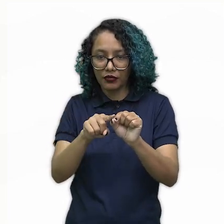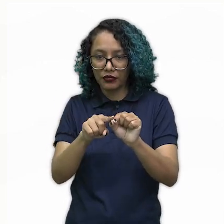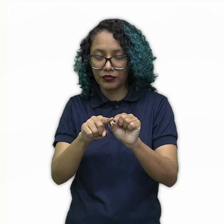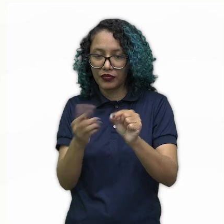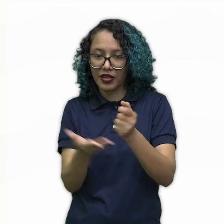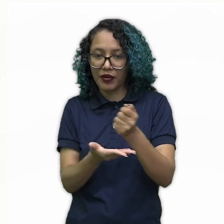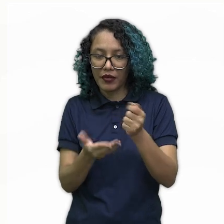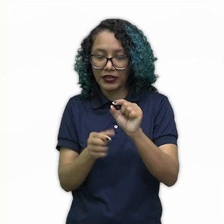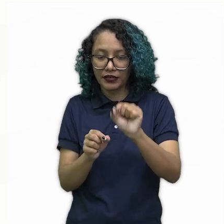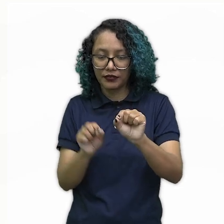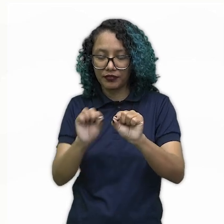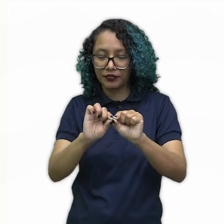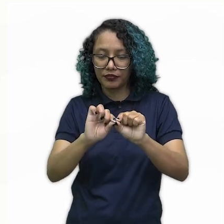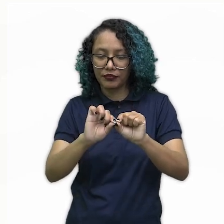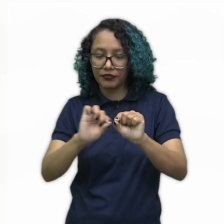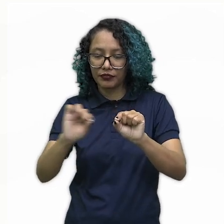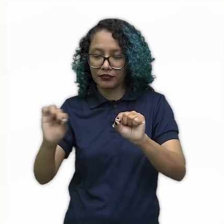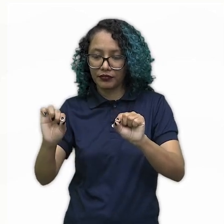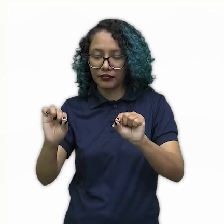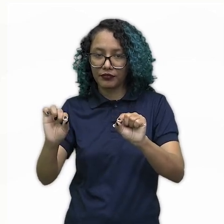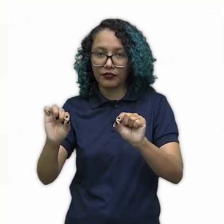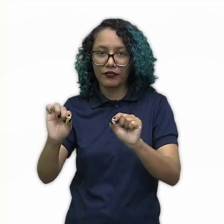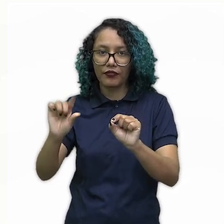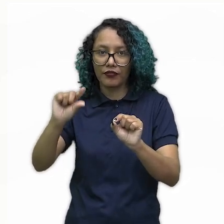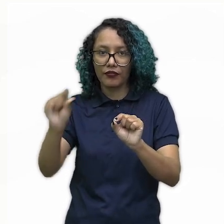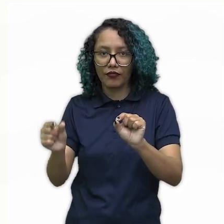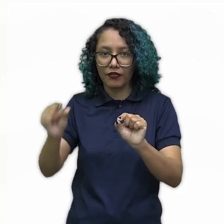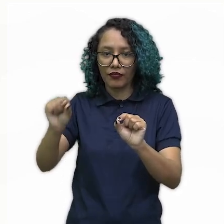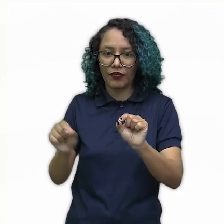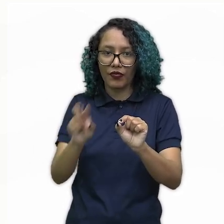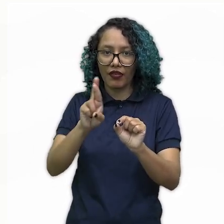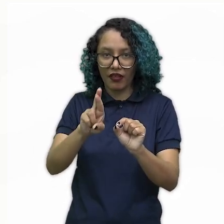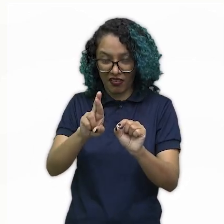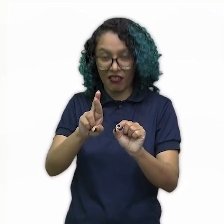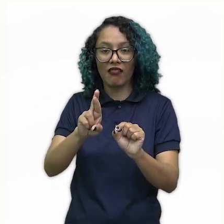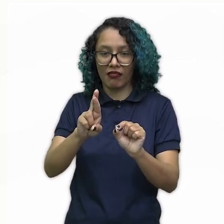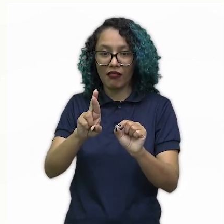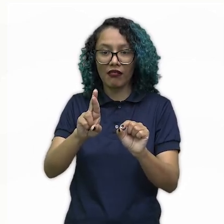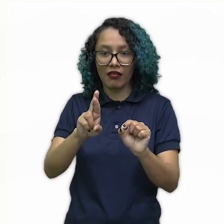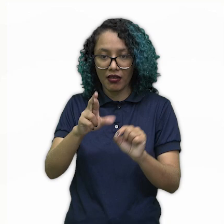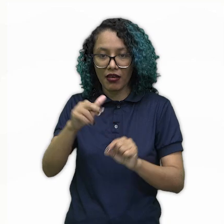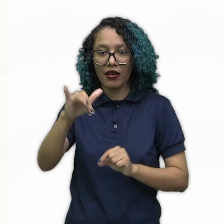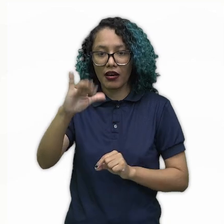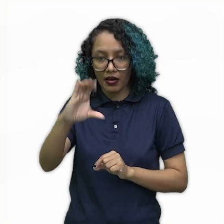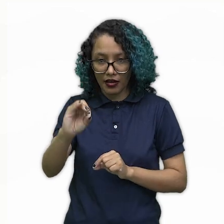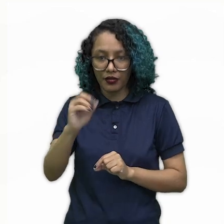saindo do centro da base até a borda aqui, temos o nosso raio,